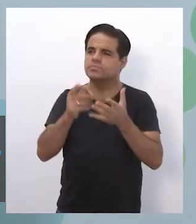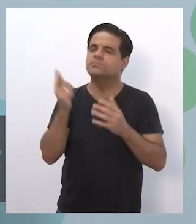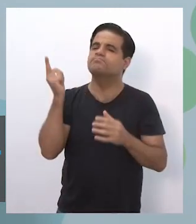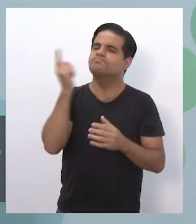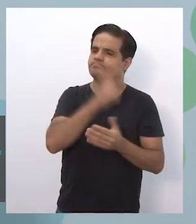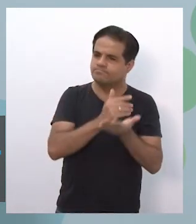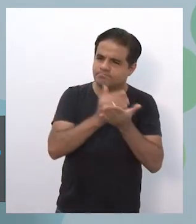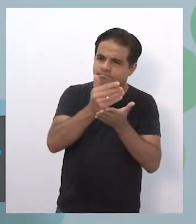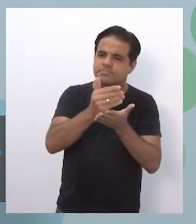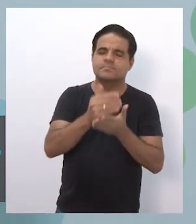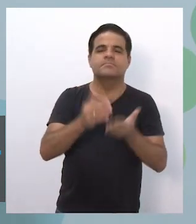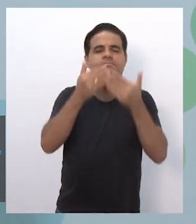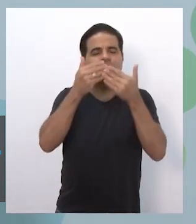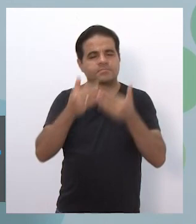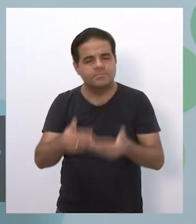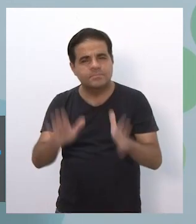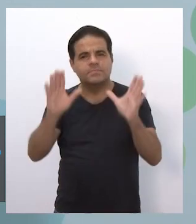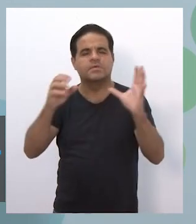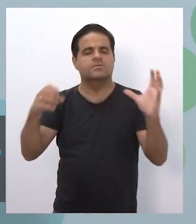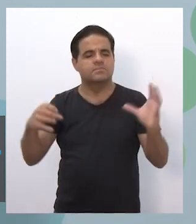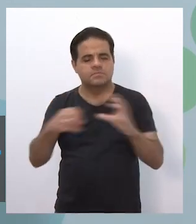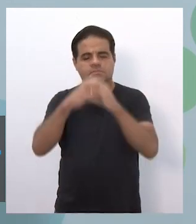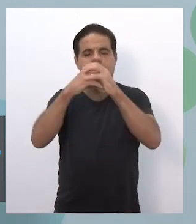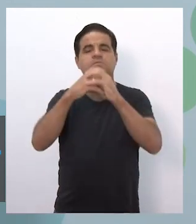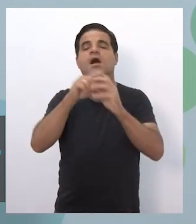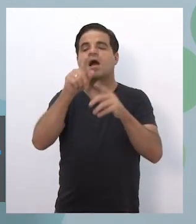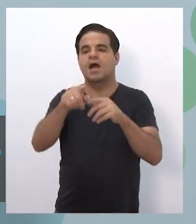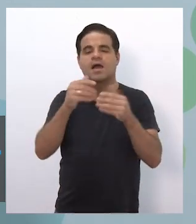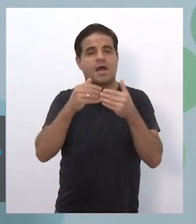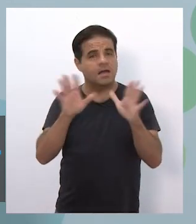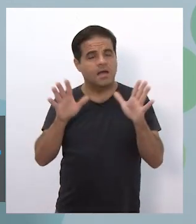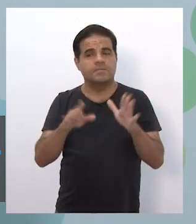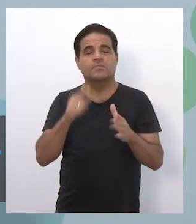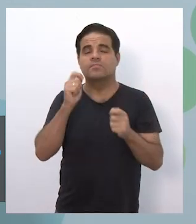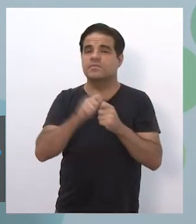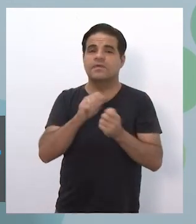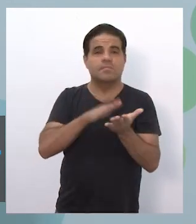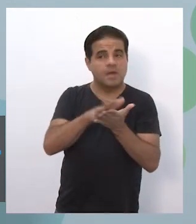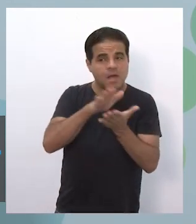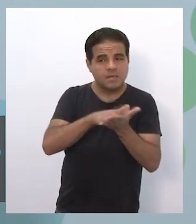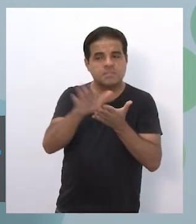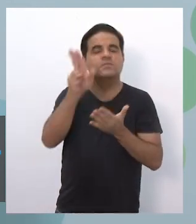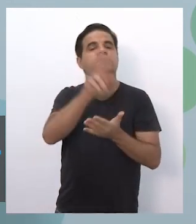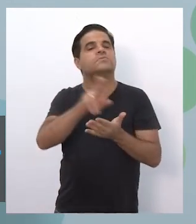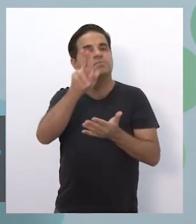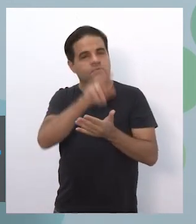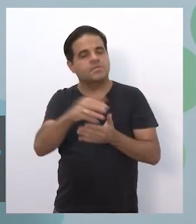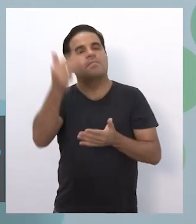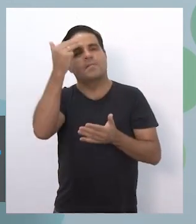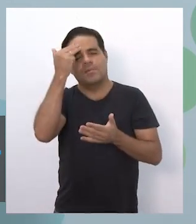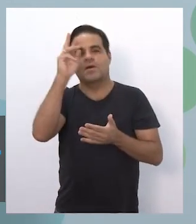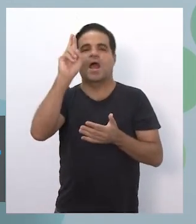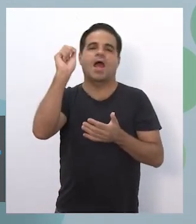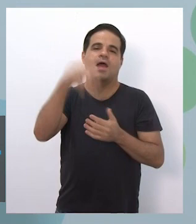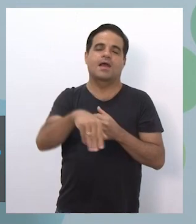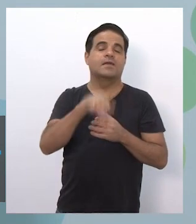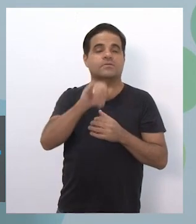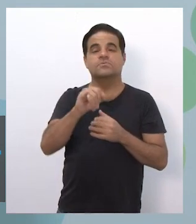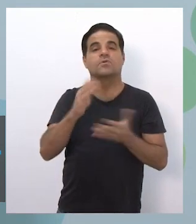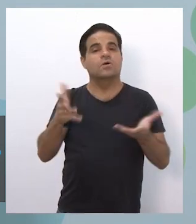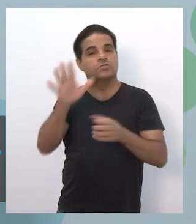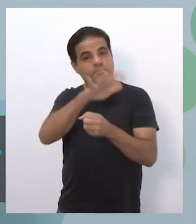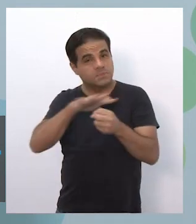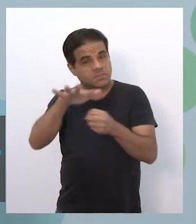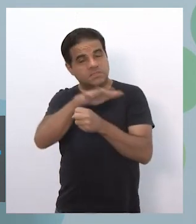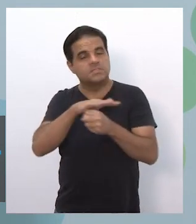começa a abrir o navegador. E quando você faz uma impressão, também ele vai usar a memória RAM. Então, se você hoje no mercado,